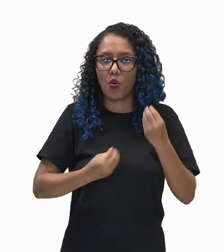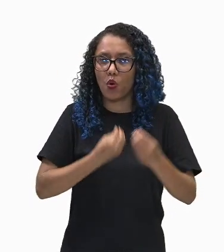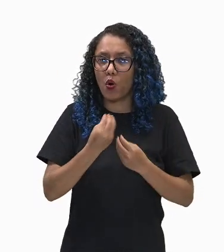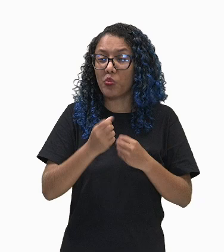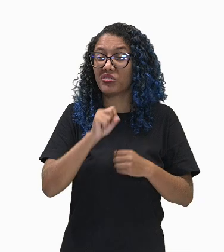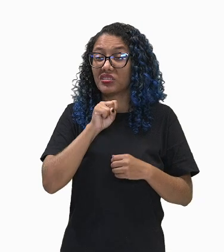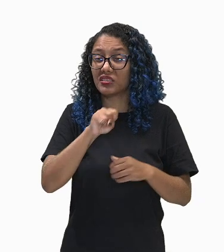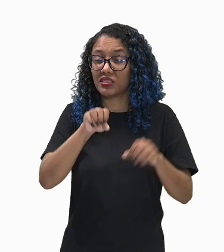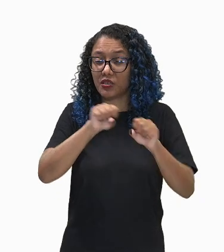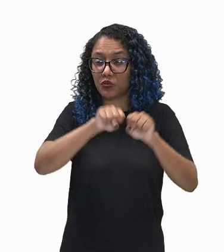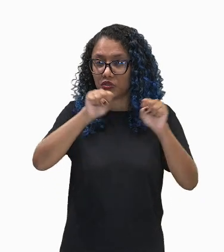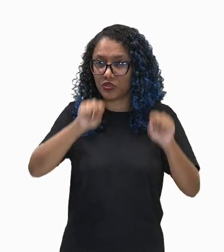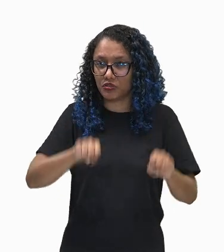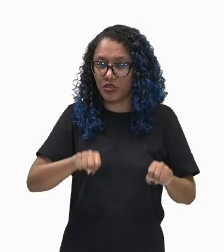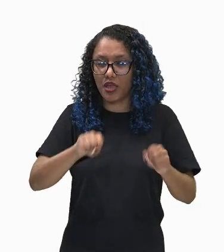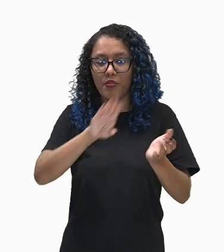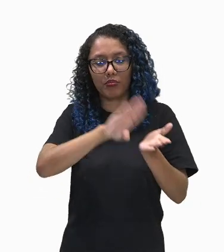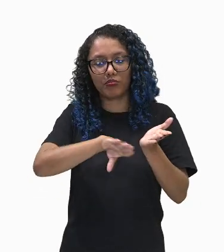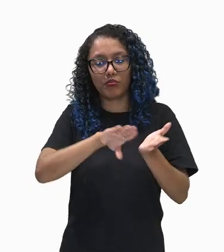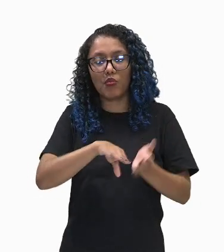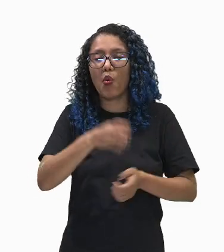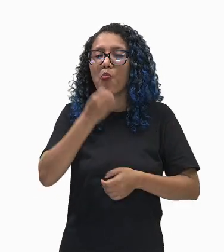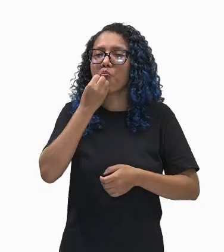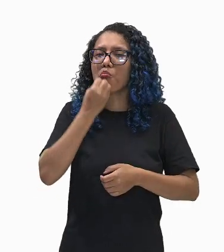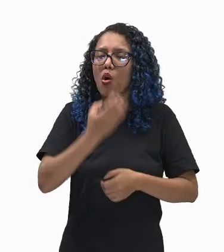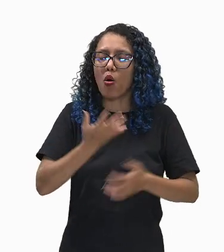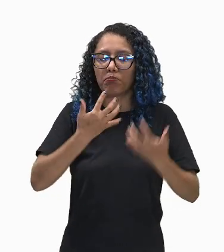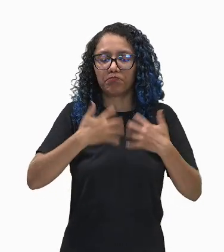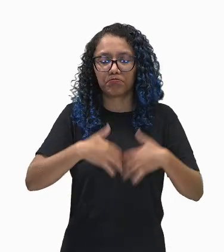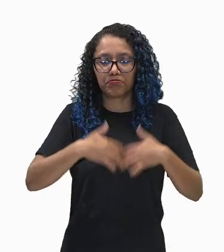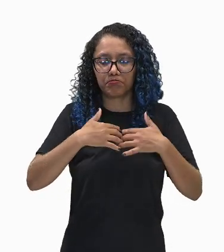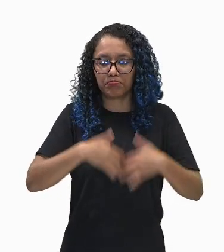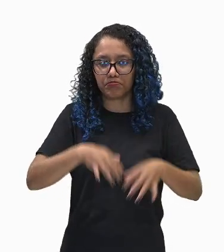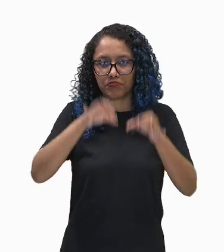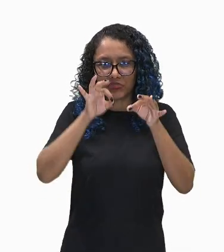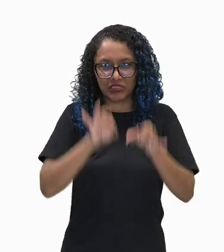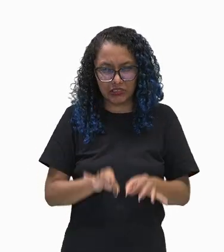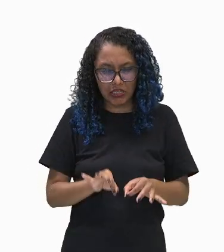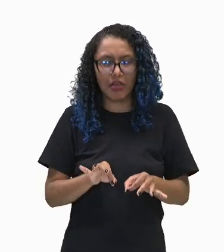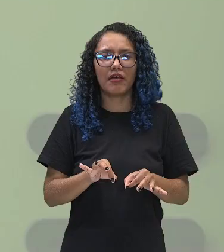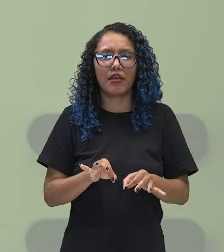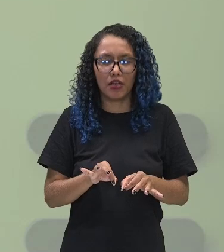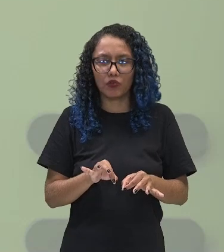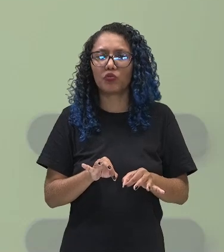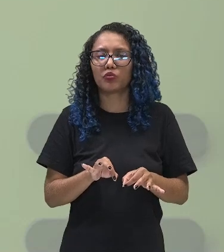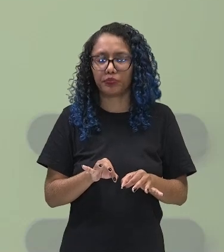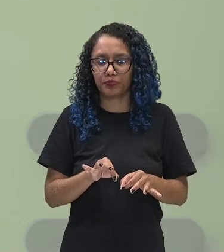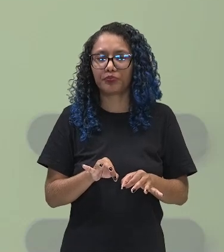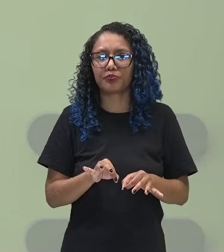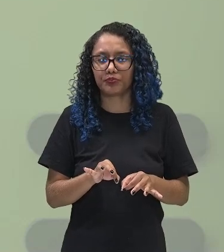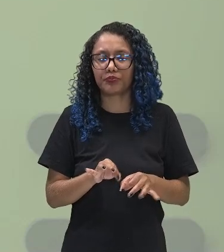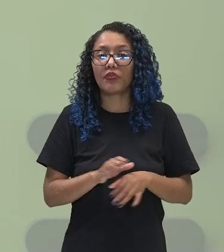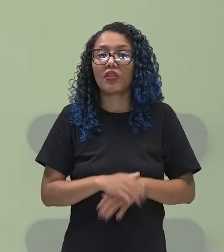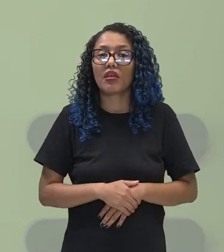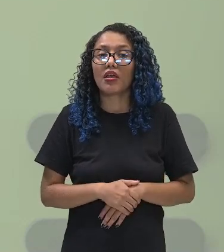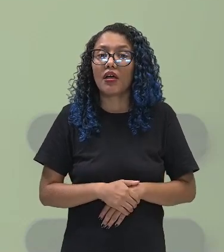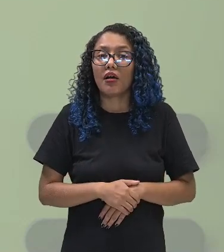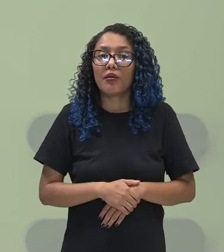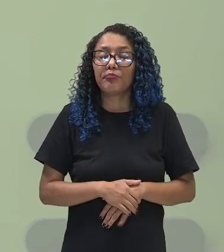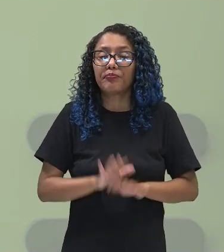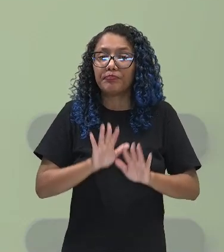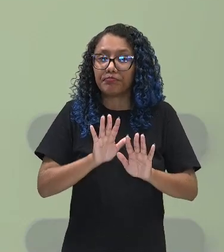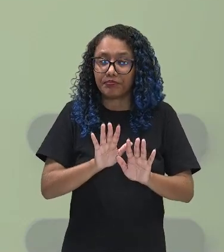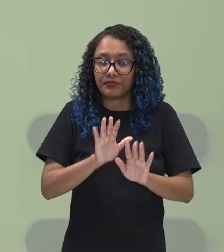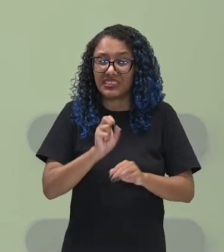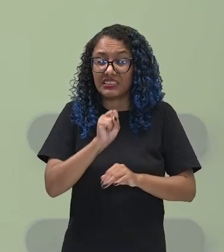funcionando direitinho, está com todas as suas funções em dia. Mas, a